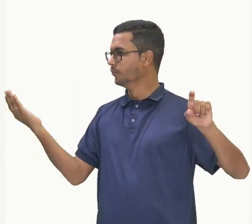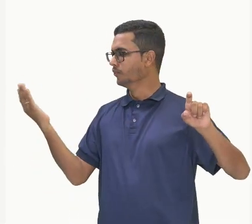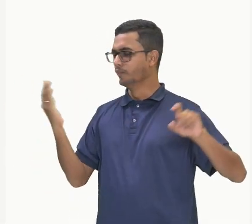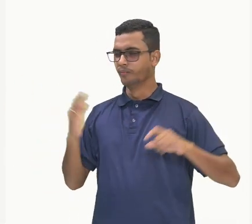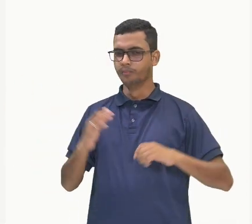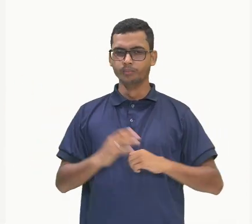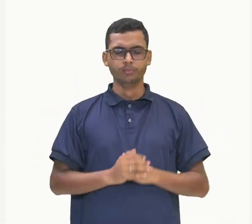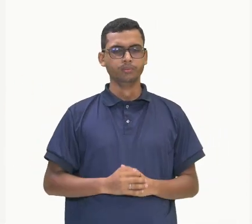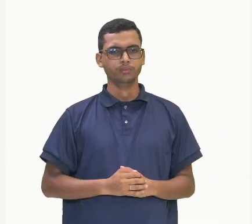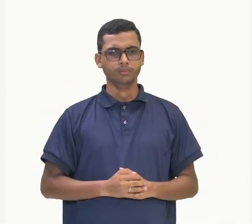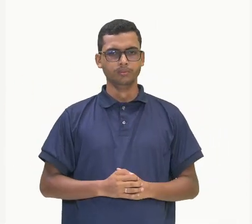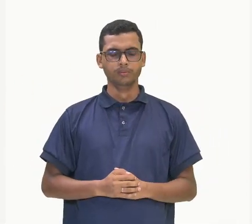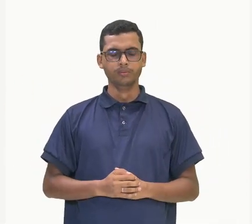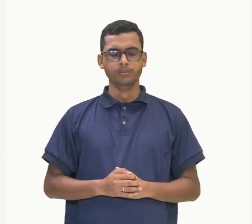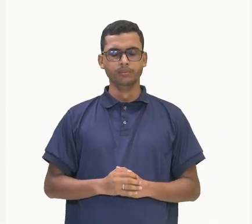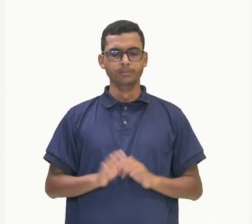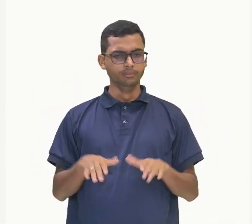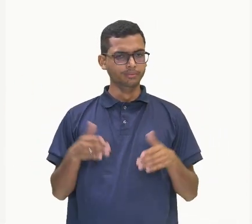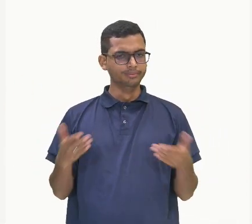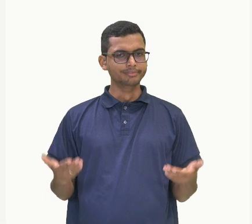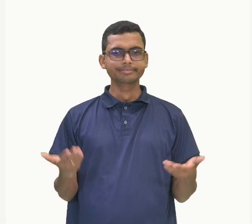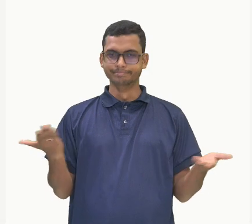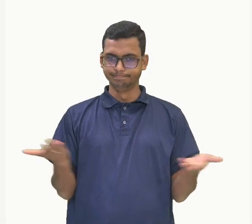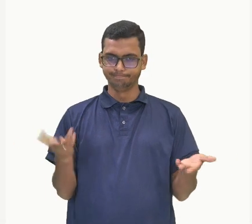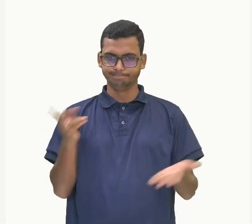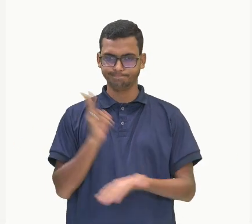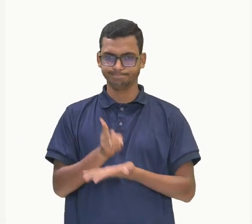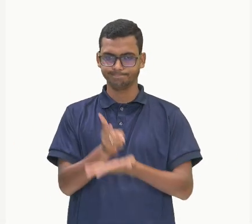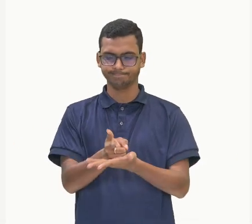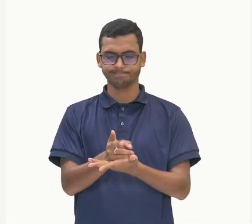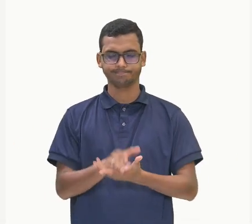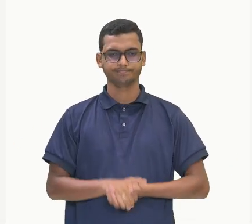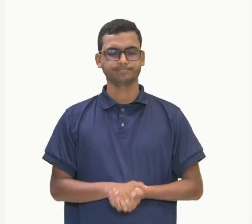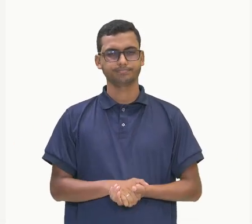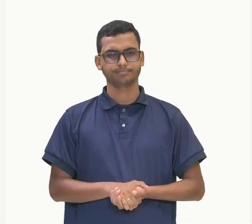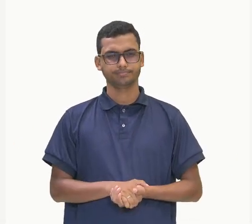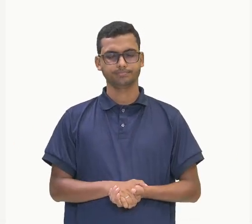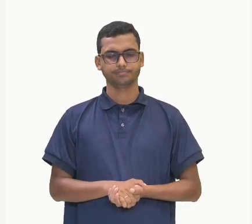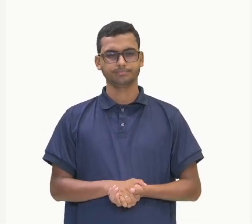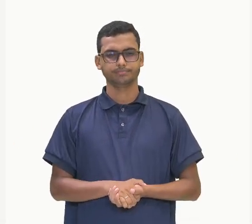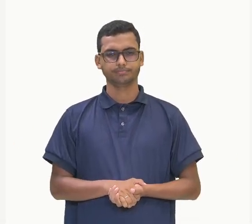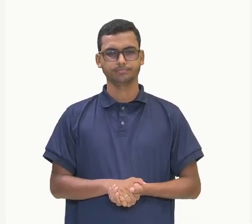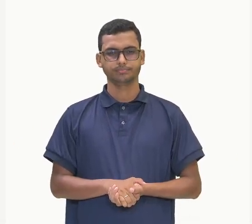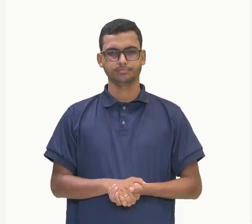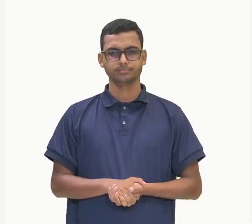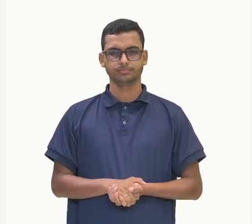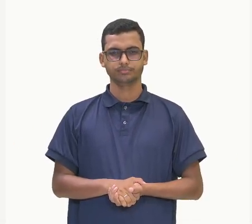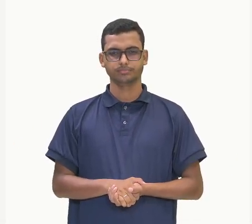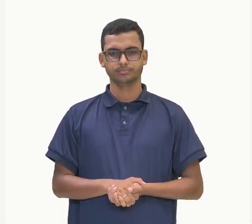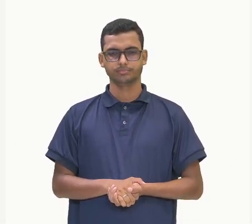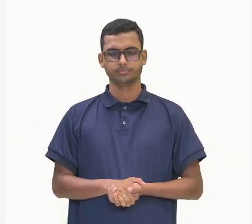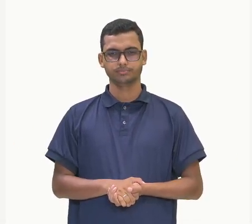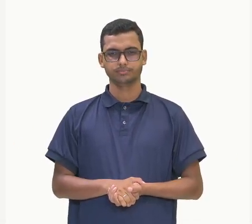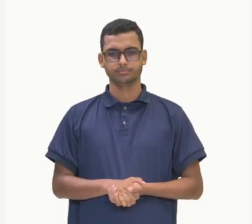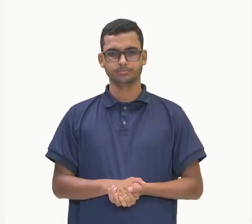49 centésimos. Então, vamos proceder da seguinte forma. Primeiro passo, vamos escrever o número.